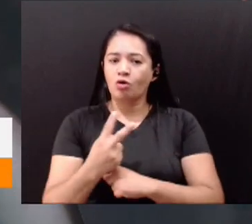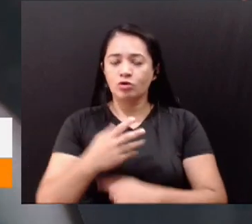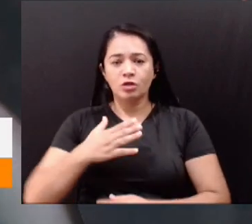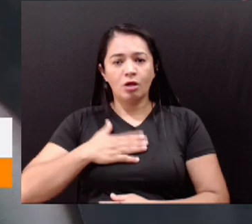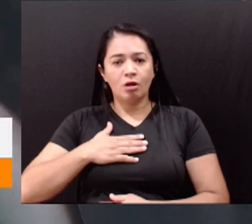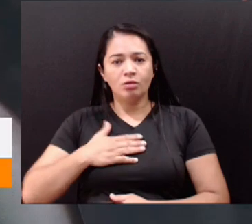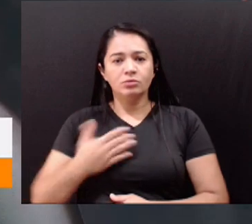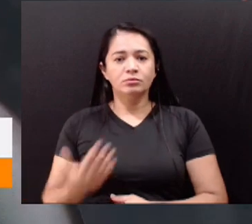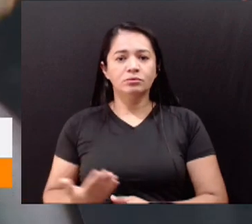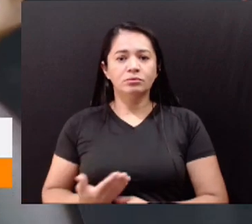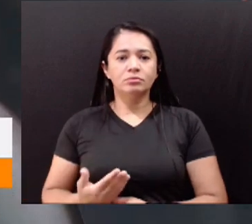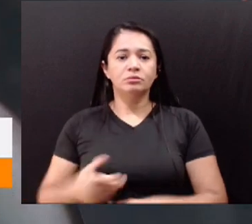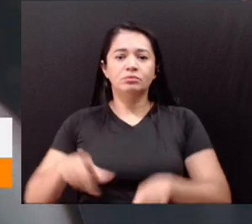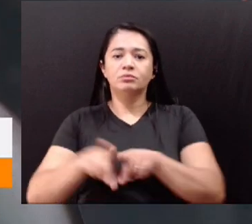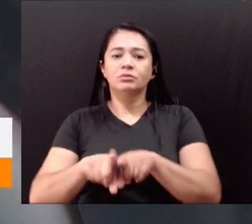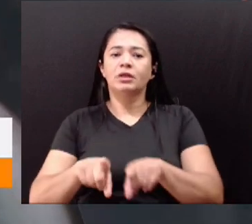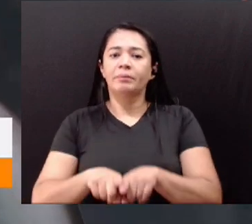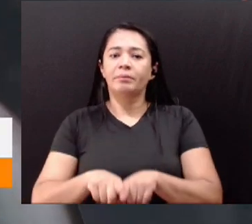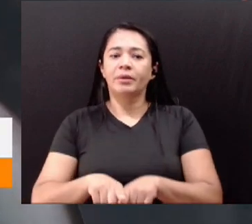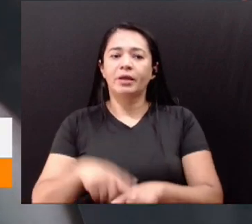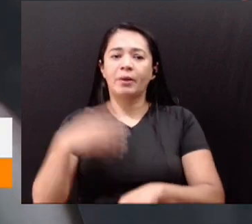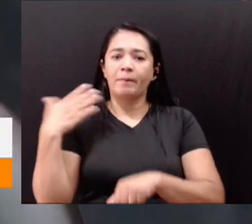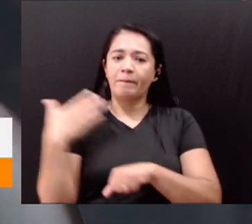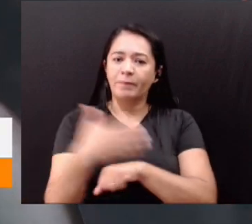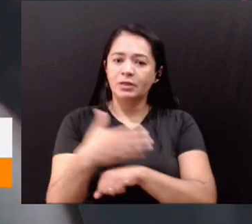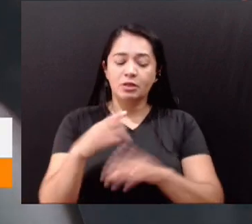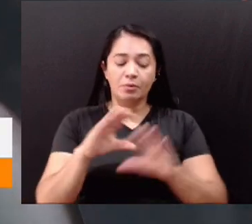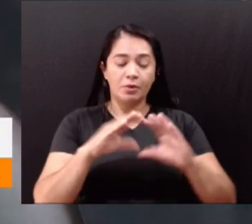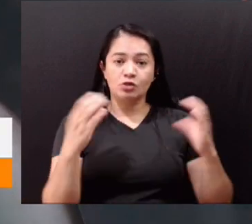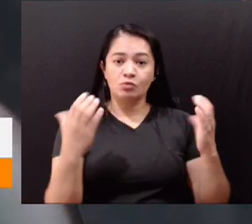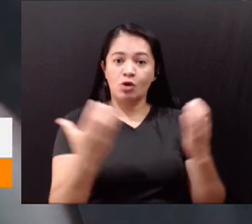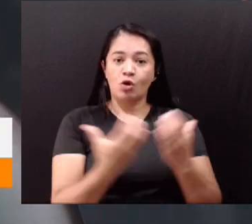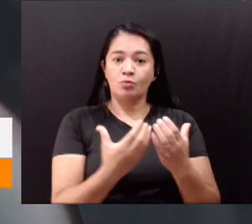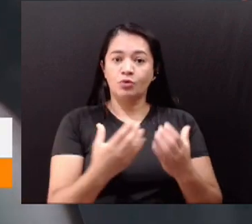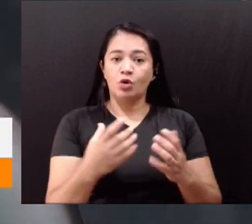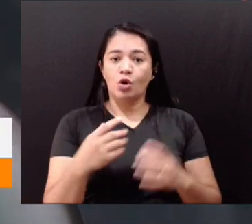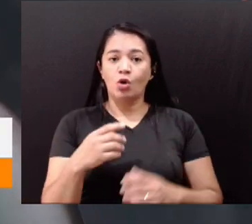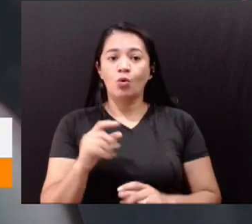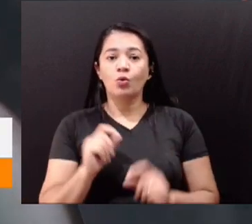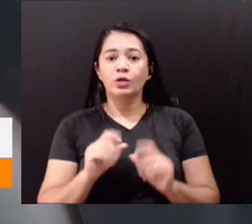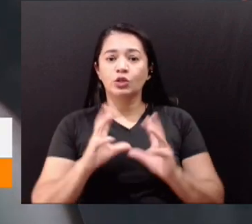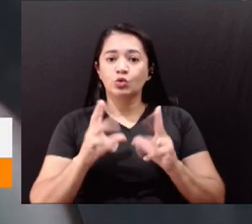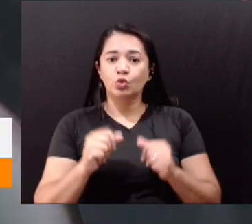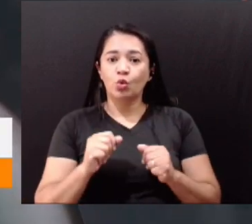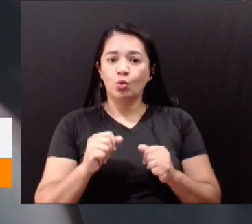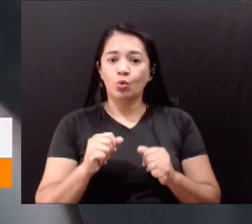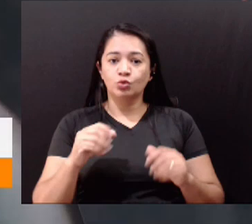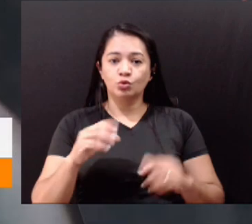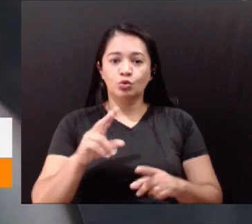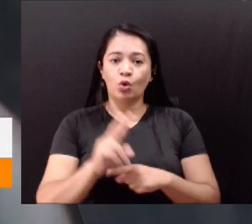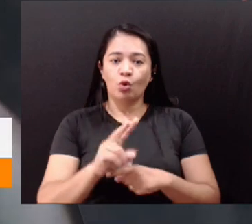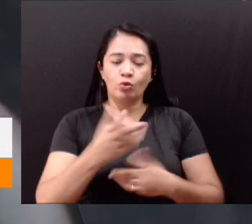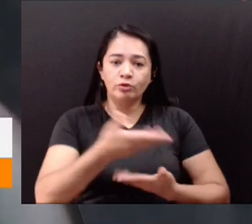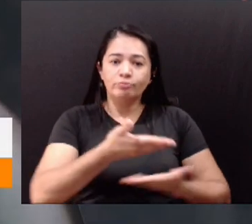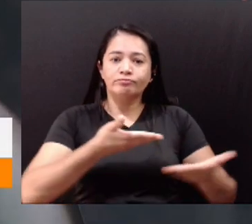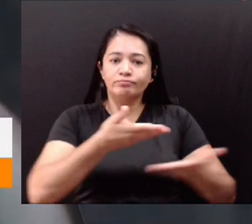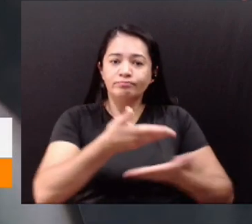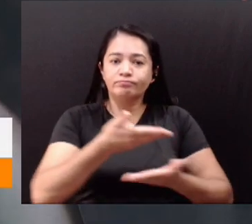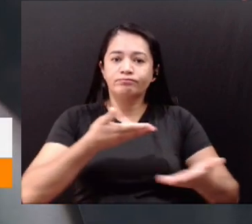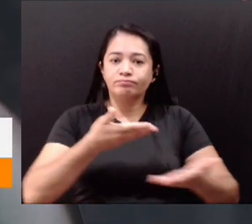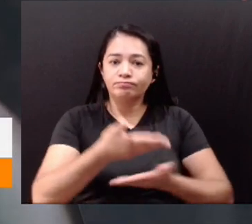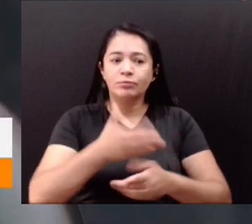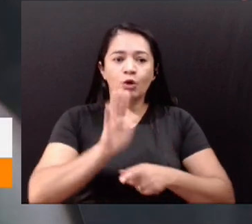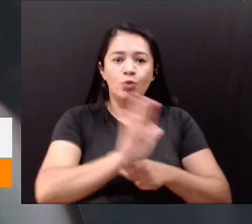também participar de uma comunidade onde todos cuidamos uns dos outros, né? Todos participamos de alguma